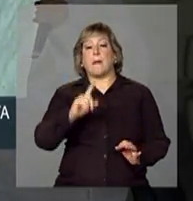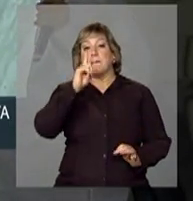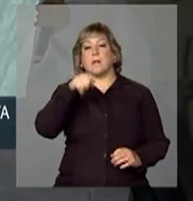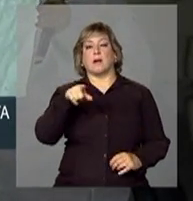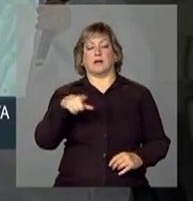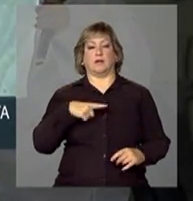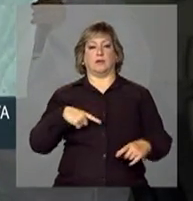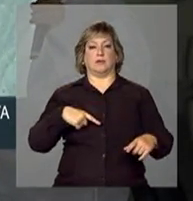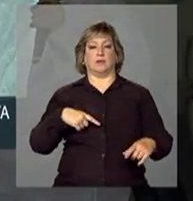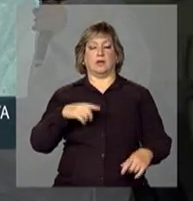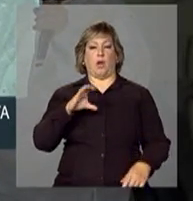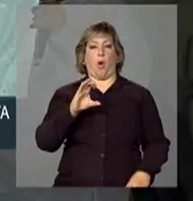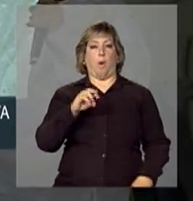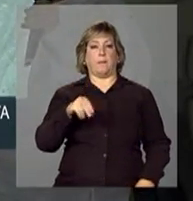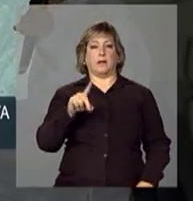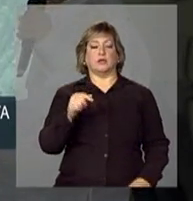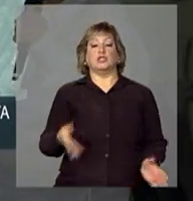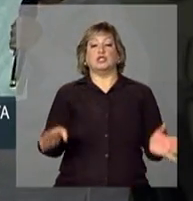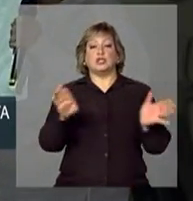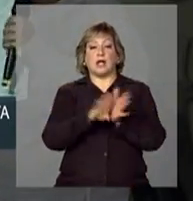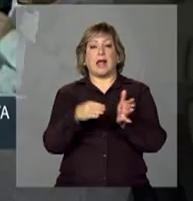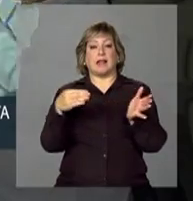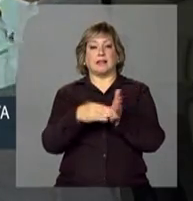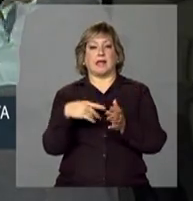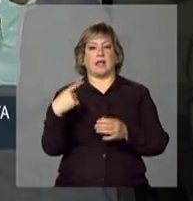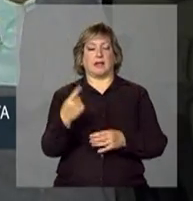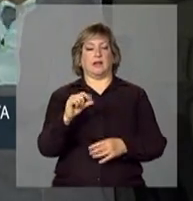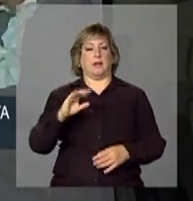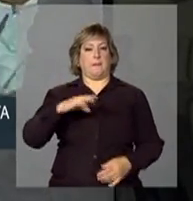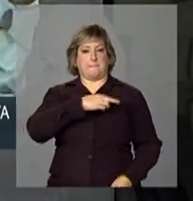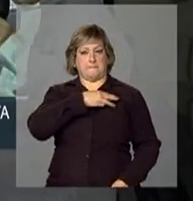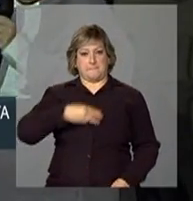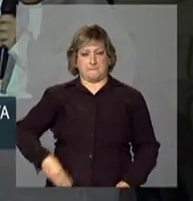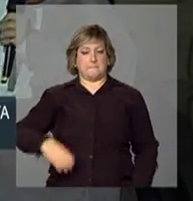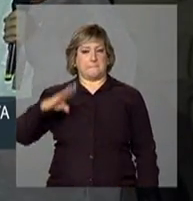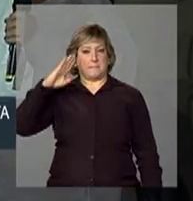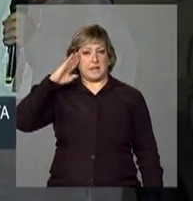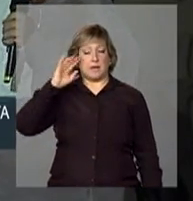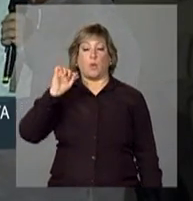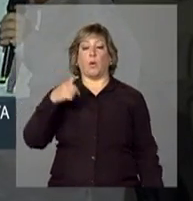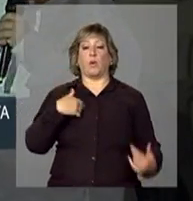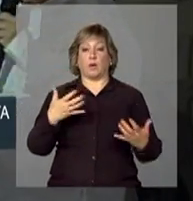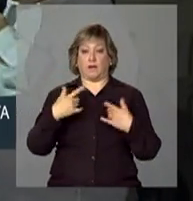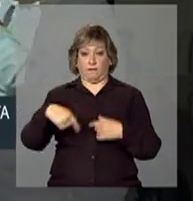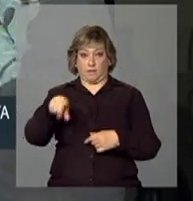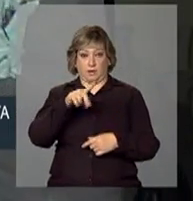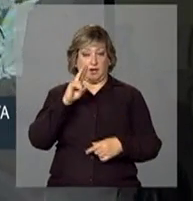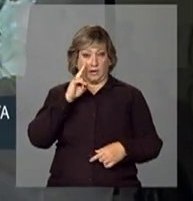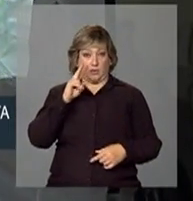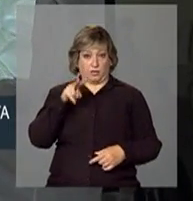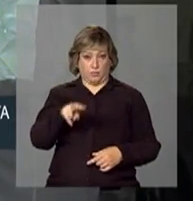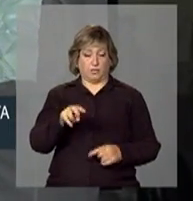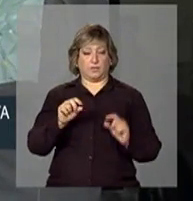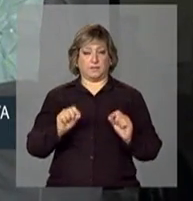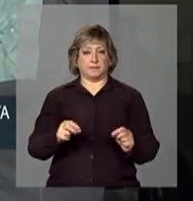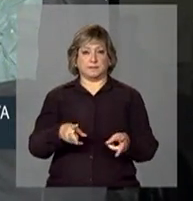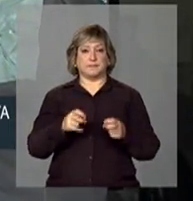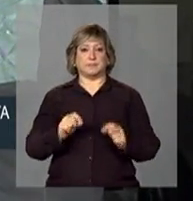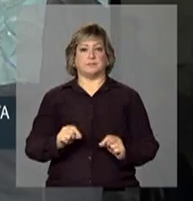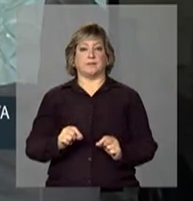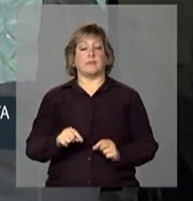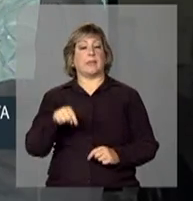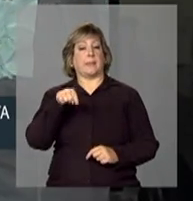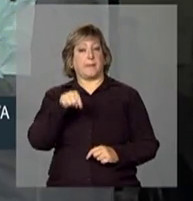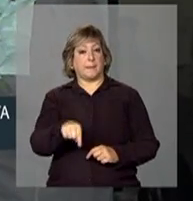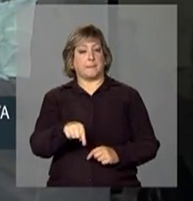comando chegando até os ministros militares. O que eu gostaria que os senhores observassem é que